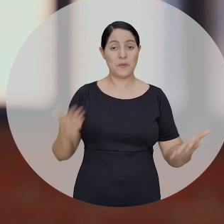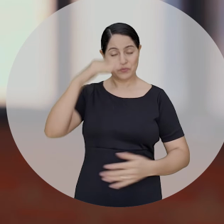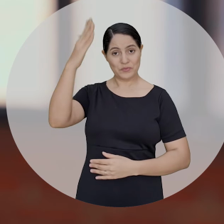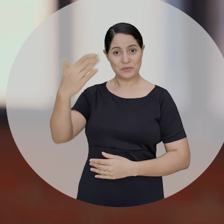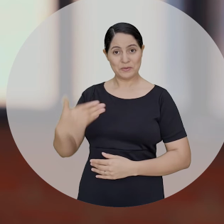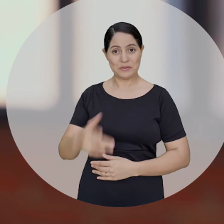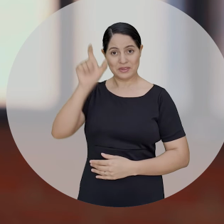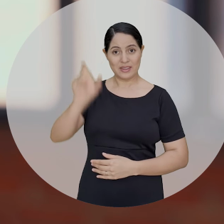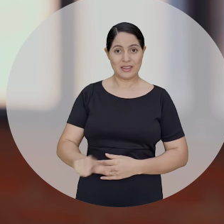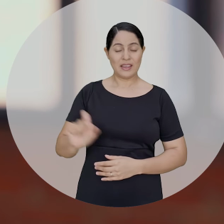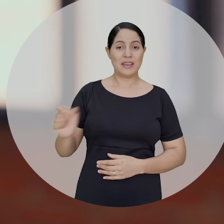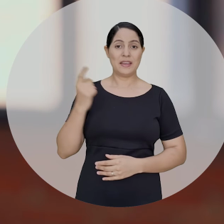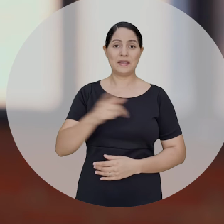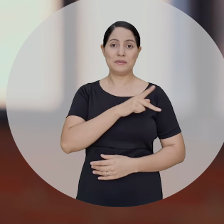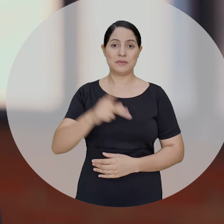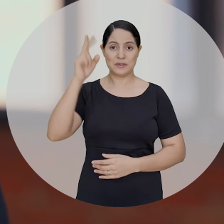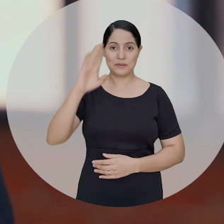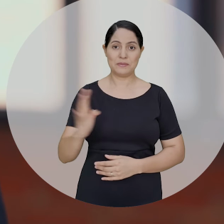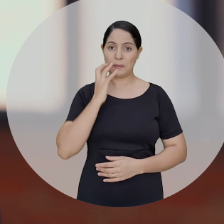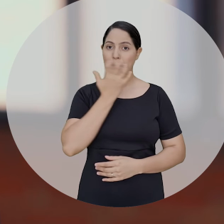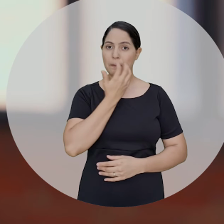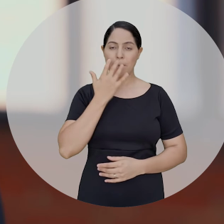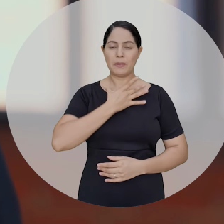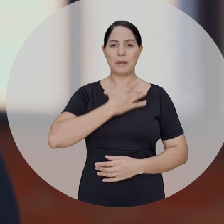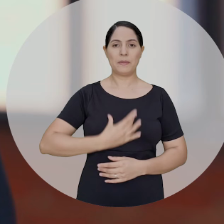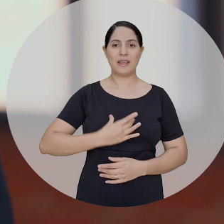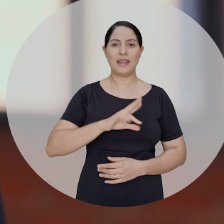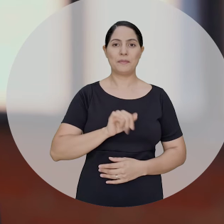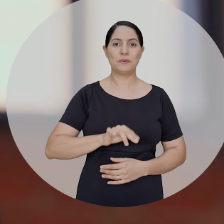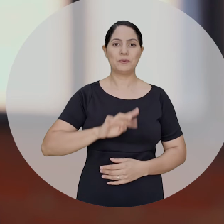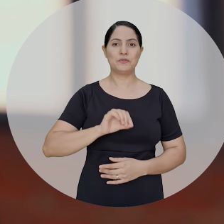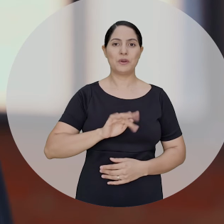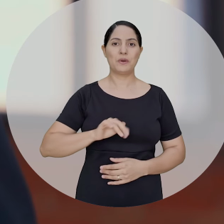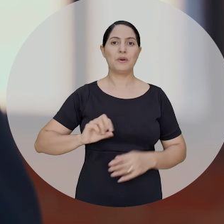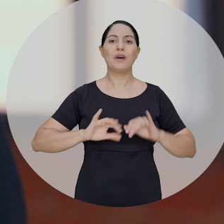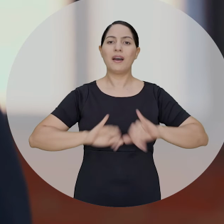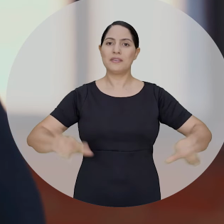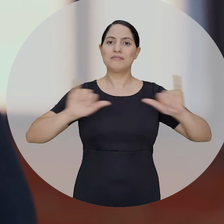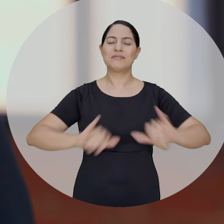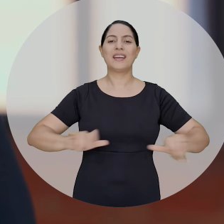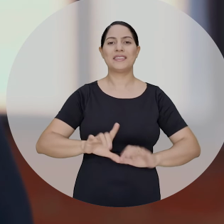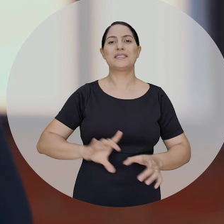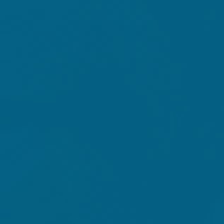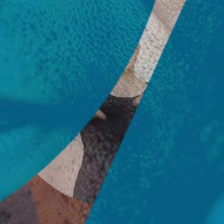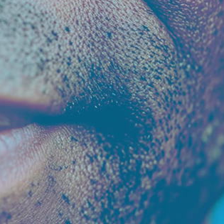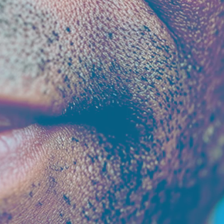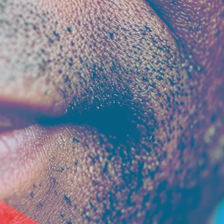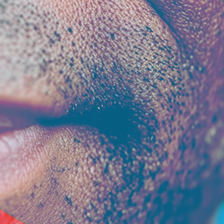justa homenagem ao ex-presidente com a entrega da medalha Raimundo Faoro, ao estadista da democracia.